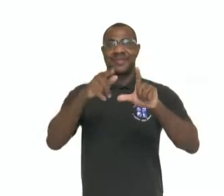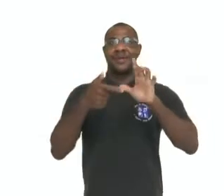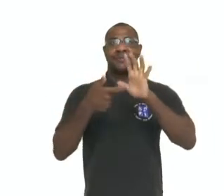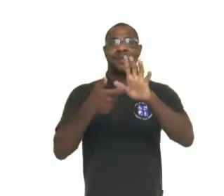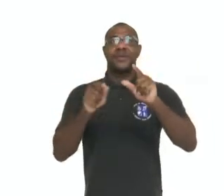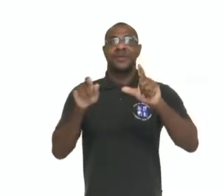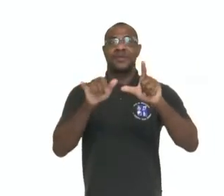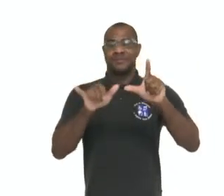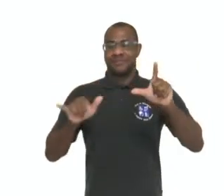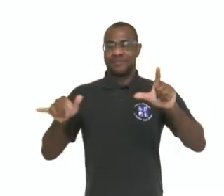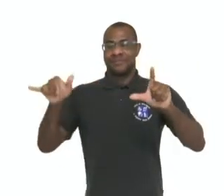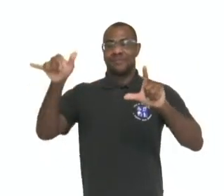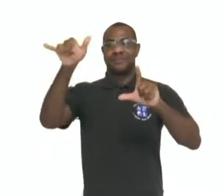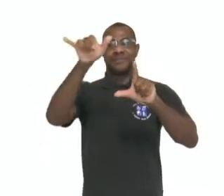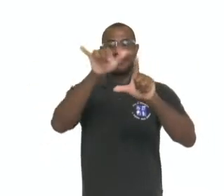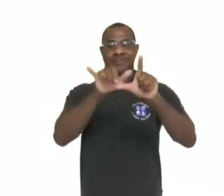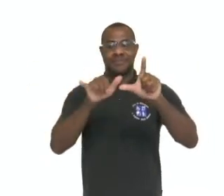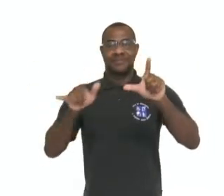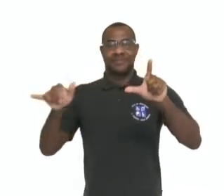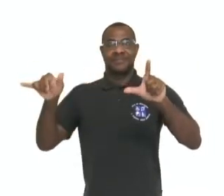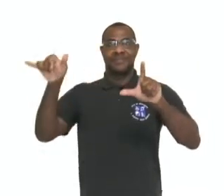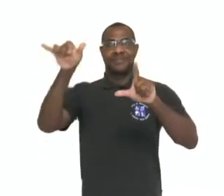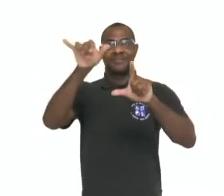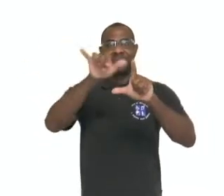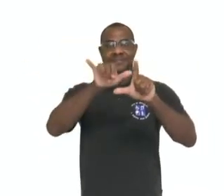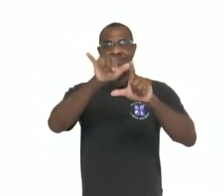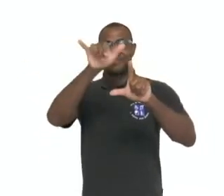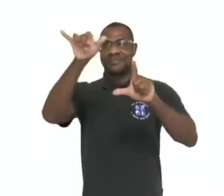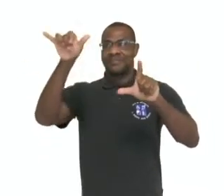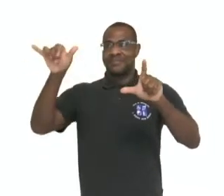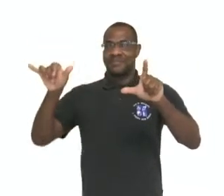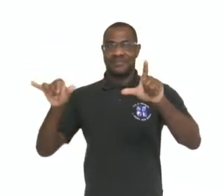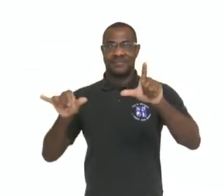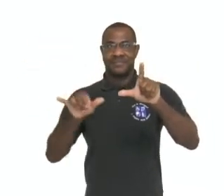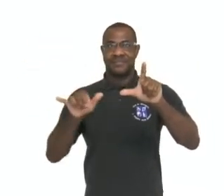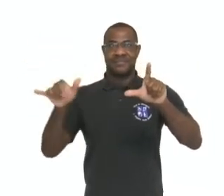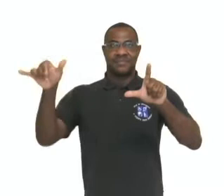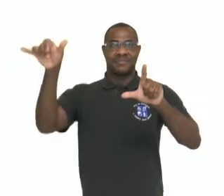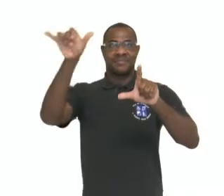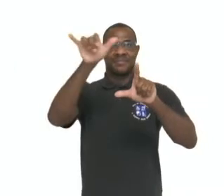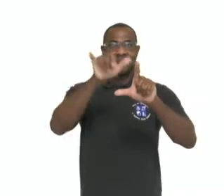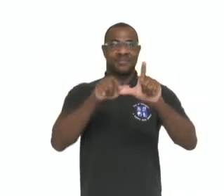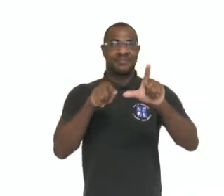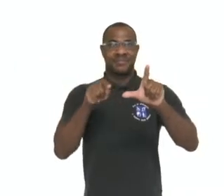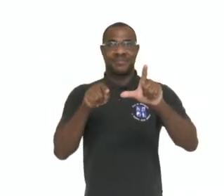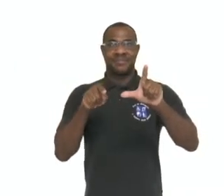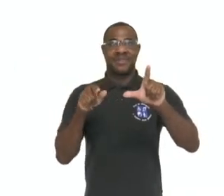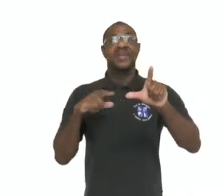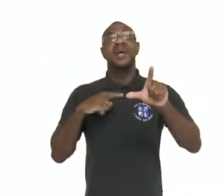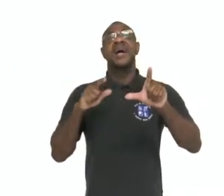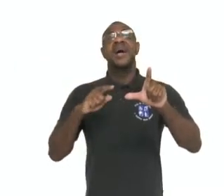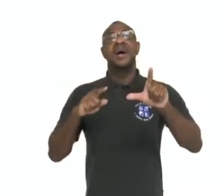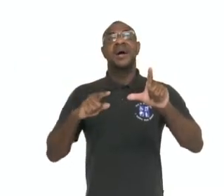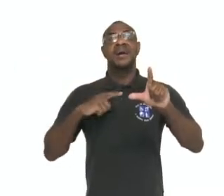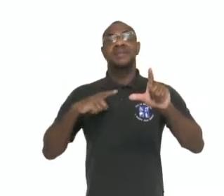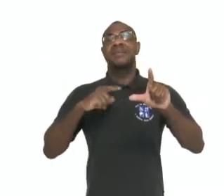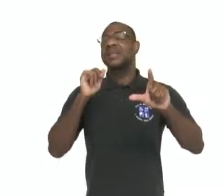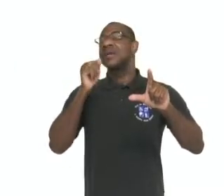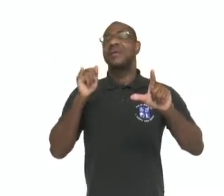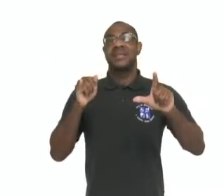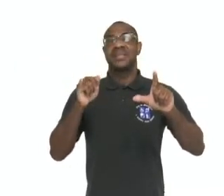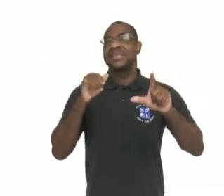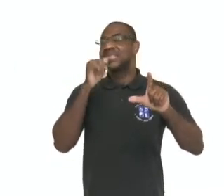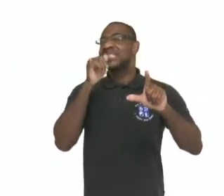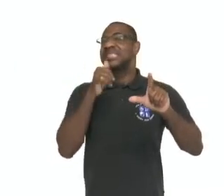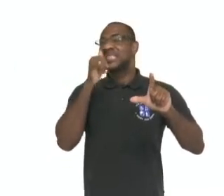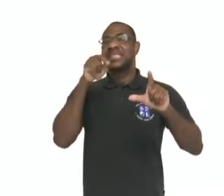demonstrando para nós aqui os movimentos ordenados, né, dessa carga elétrica, certo? Que ela tem o quê? A corrente